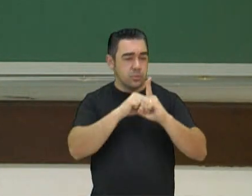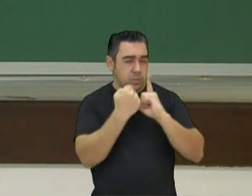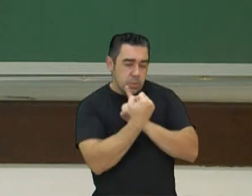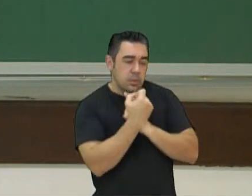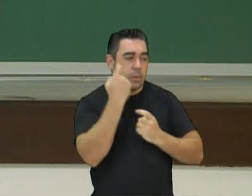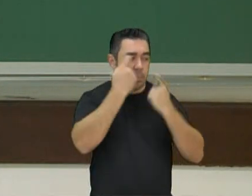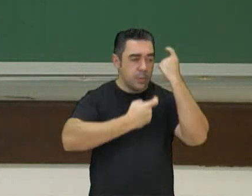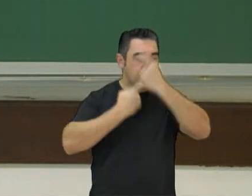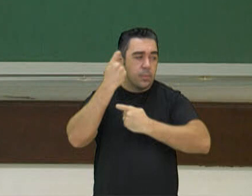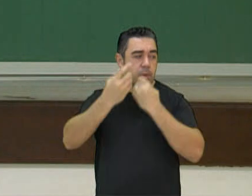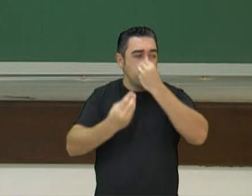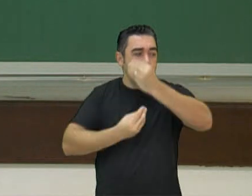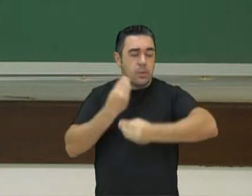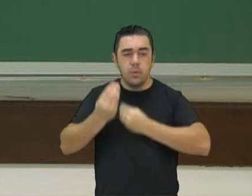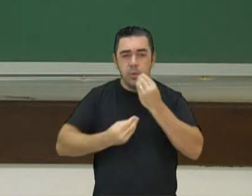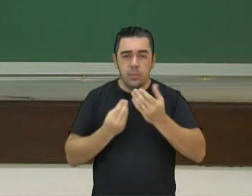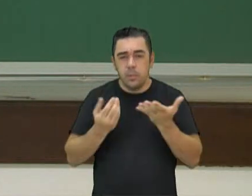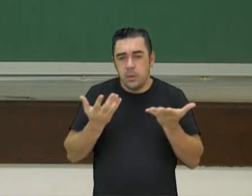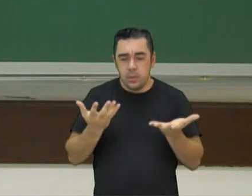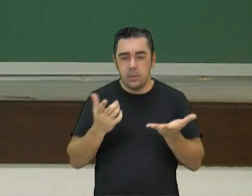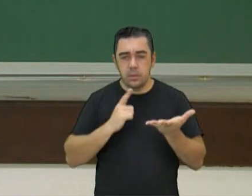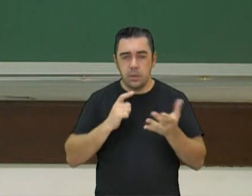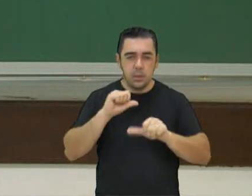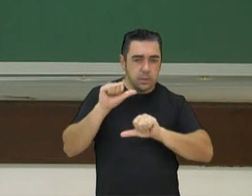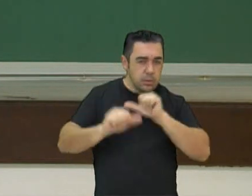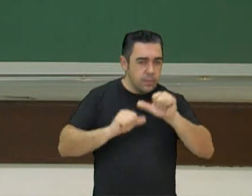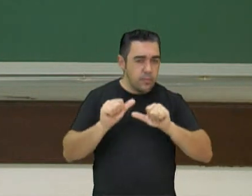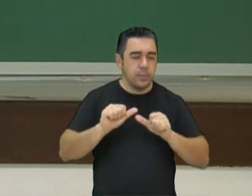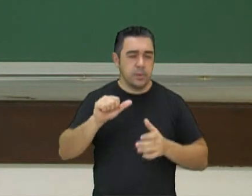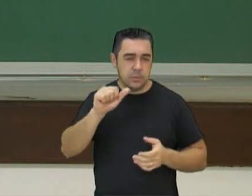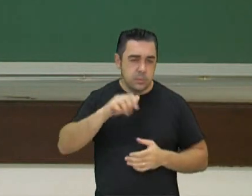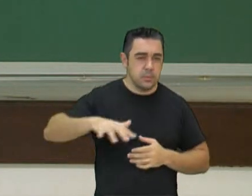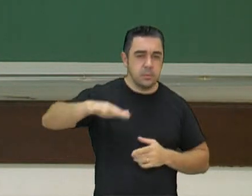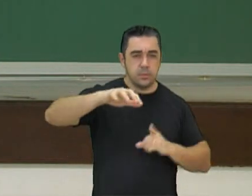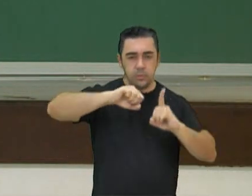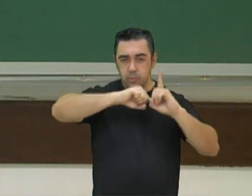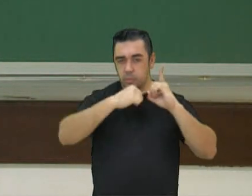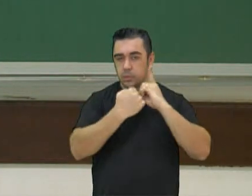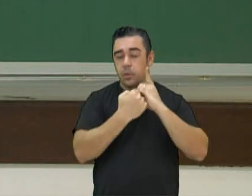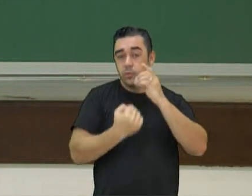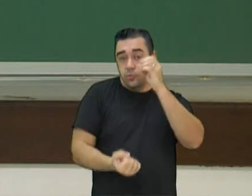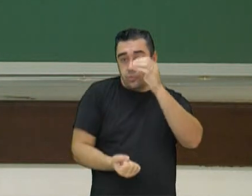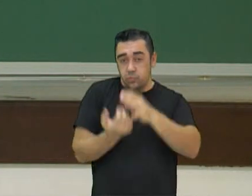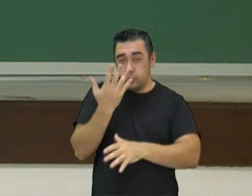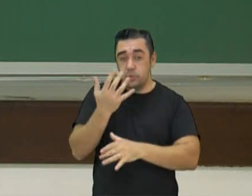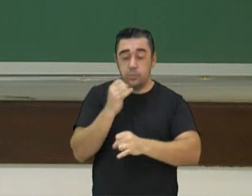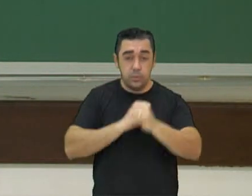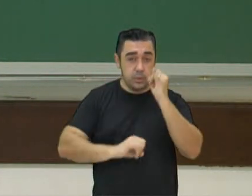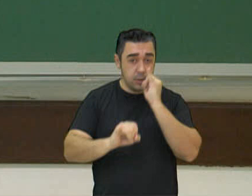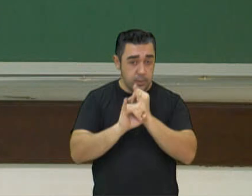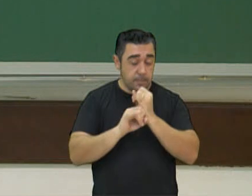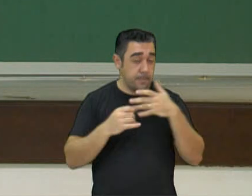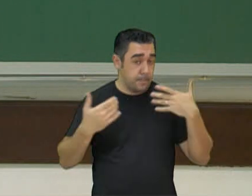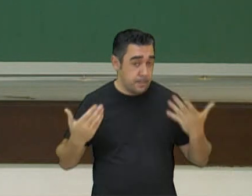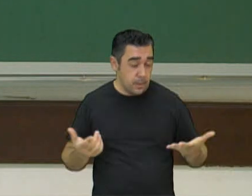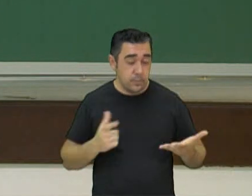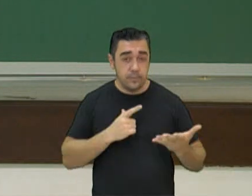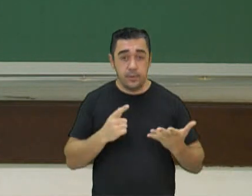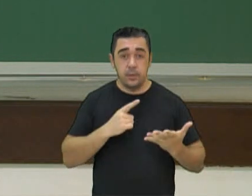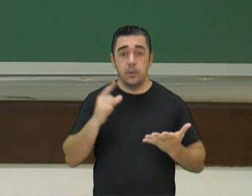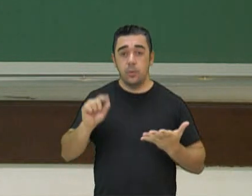preocupada com essa grande transformação social que está tendo com o surgimento da internet. Então, vai trazer